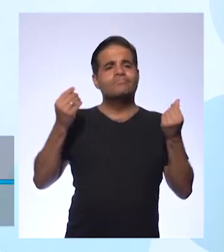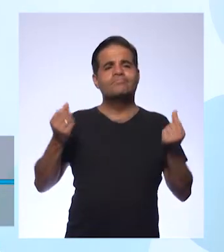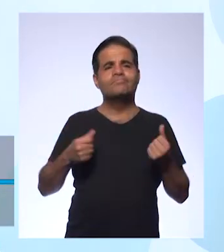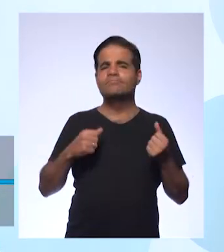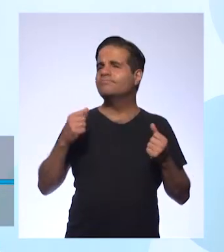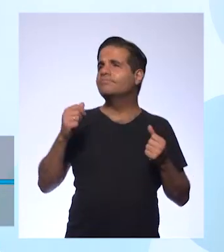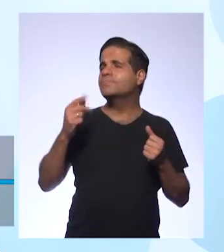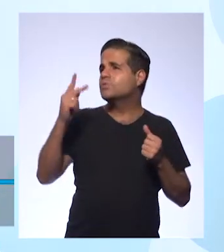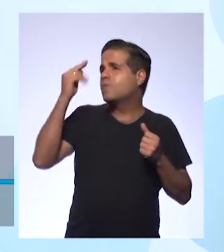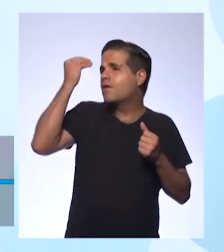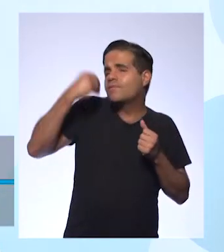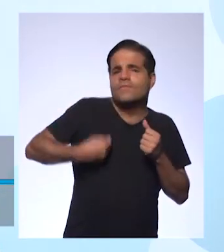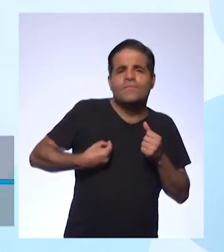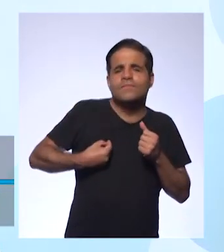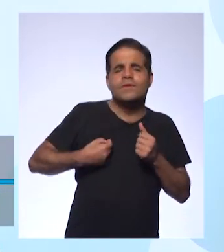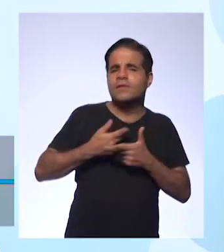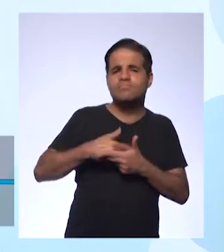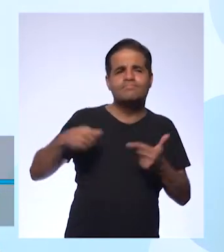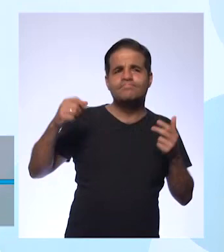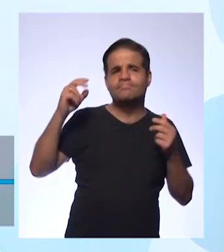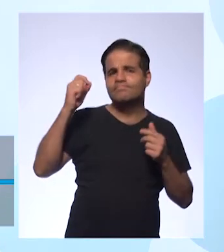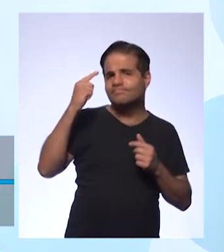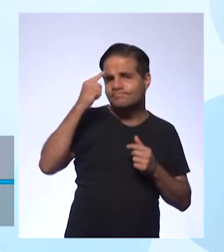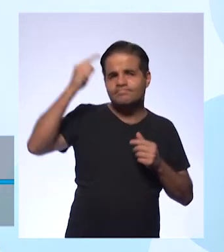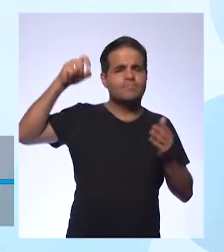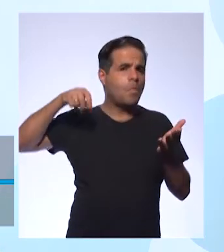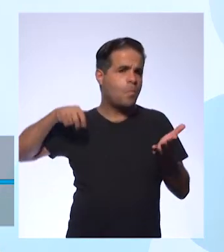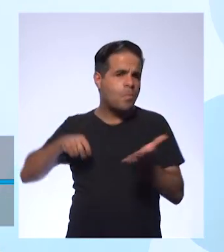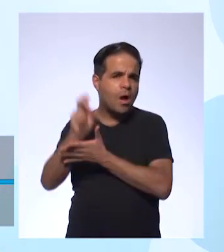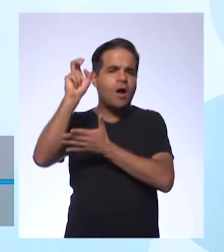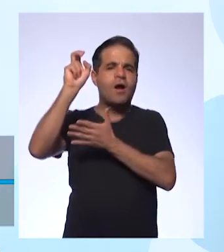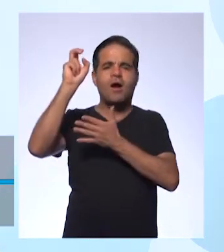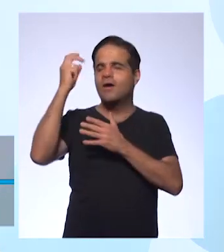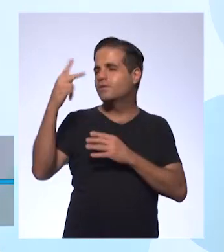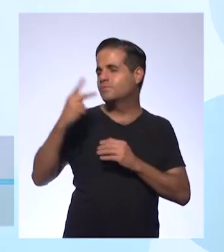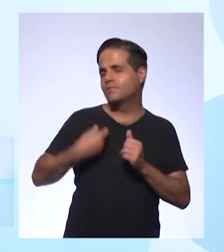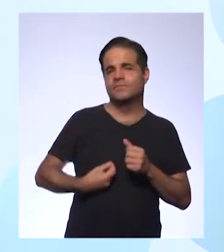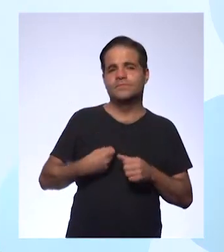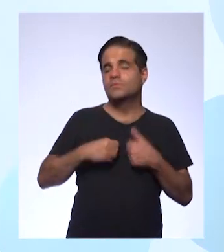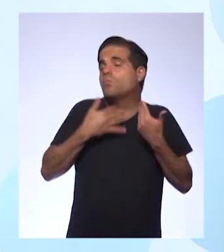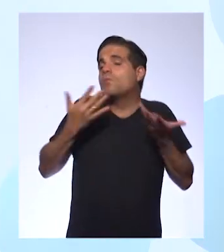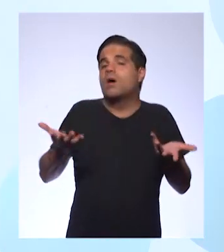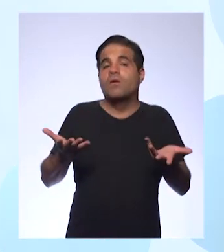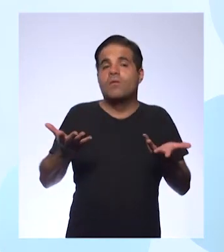aí na sua vida? Diz para a gente qual foi o seu grande gol aí dos últimos tempos.